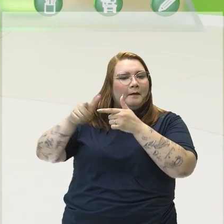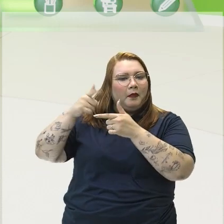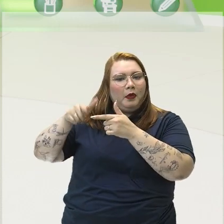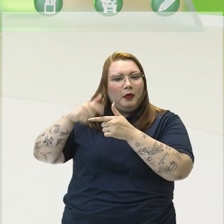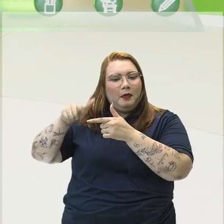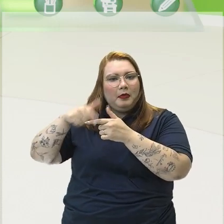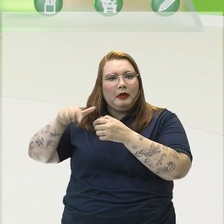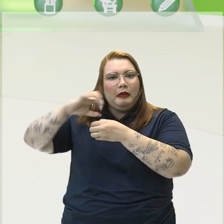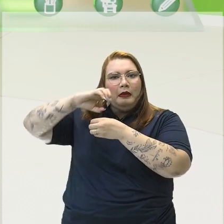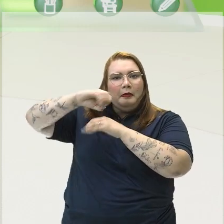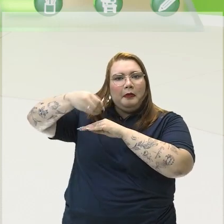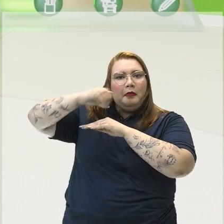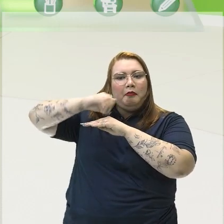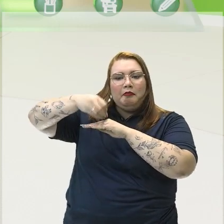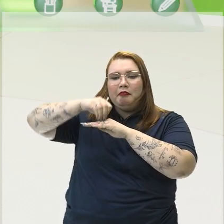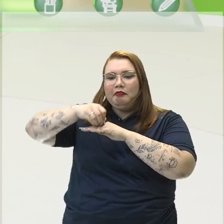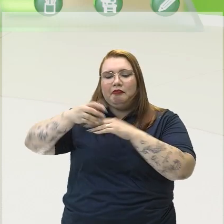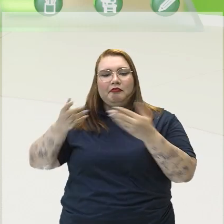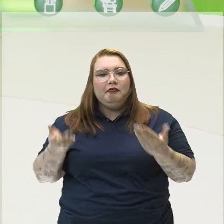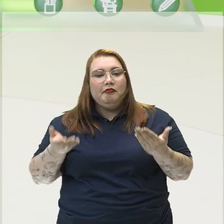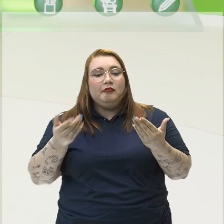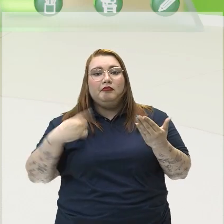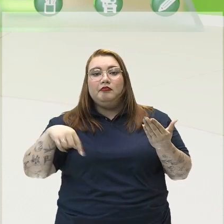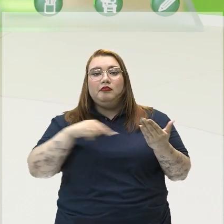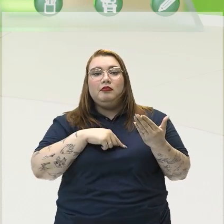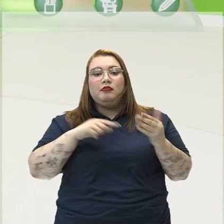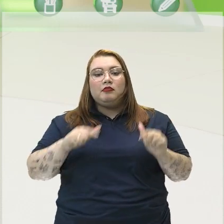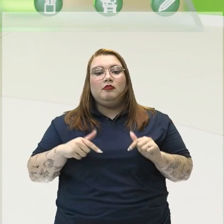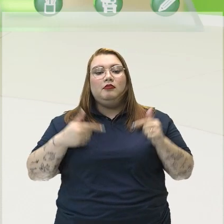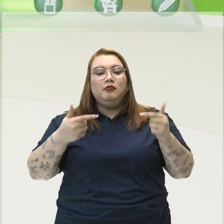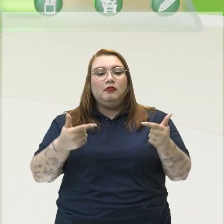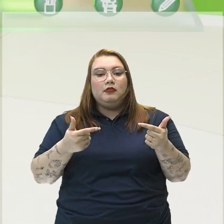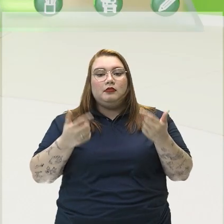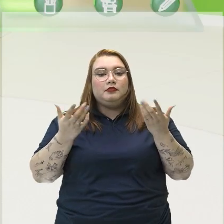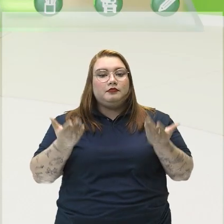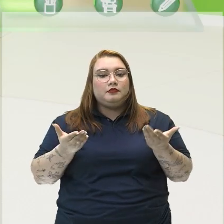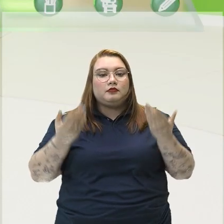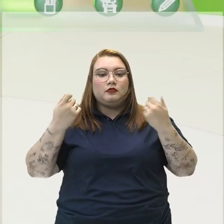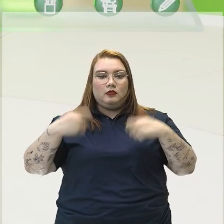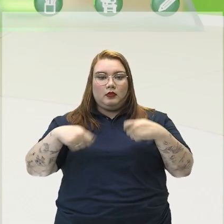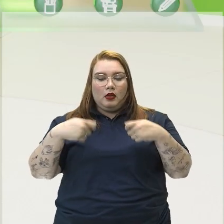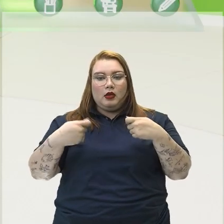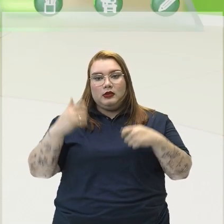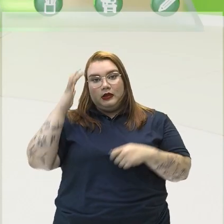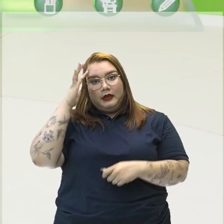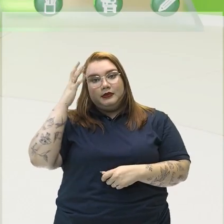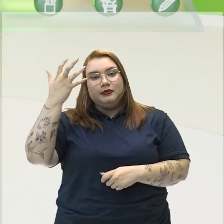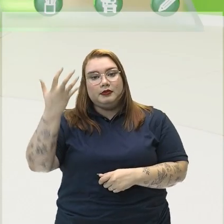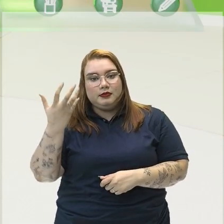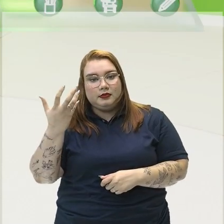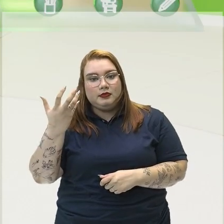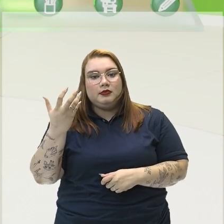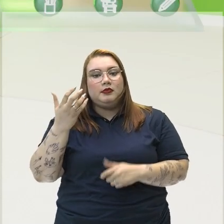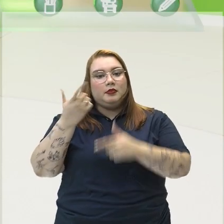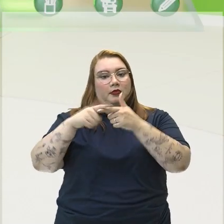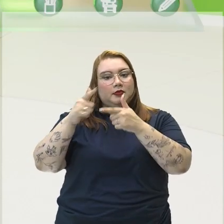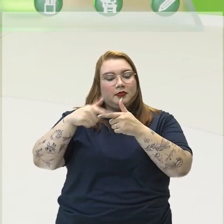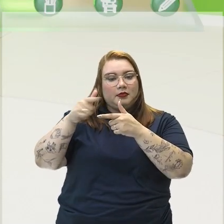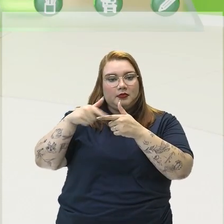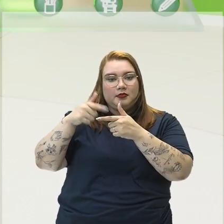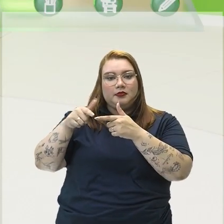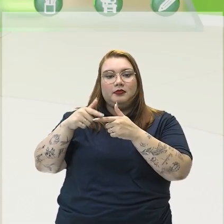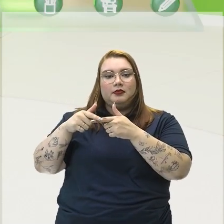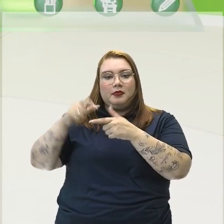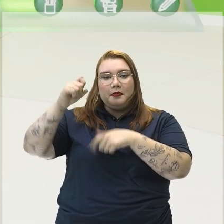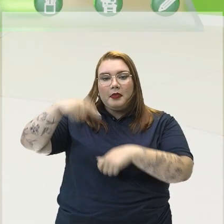ó, para fechar. O que a gente faz, né? Se acontece isso aqui, a gente precisa primeiro resolver. Tem um problema ali, tipo,